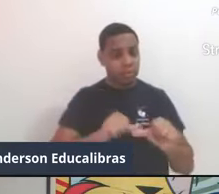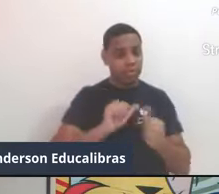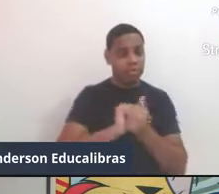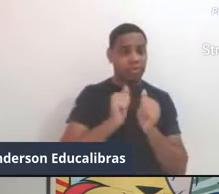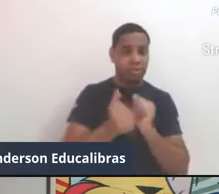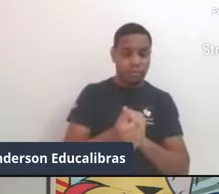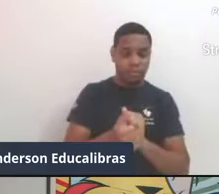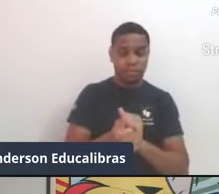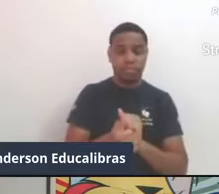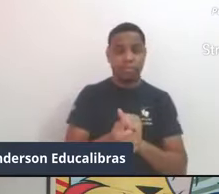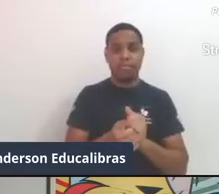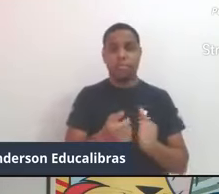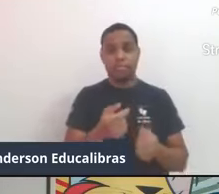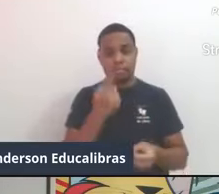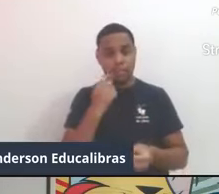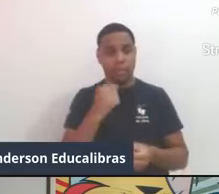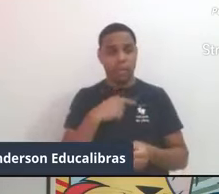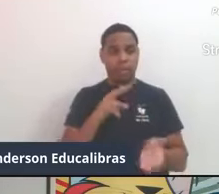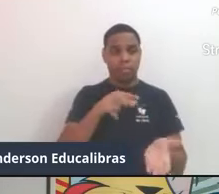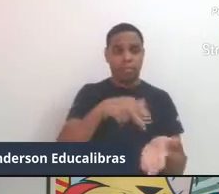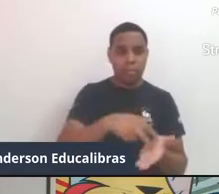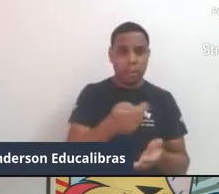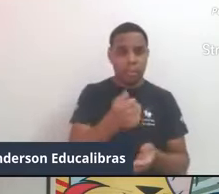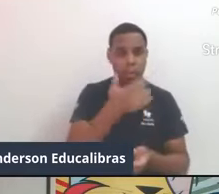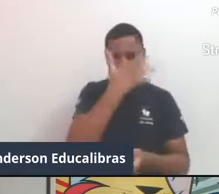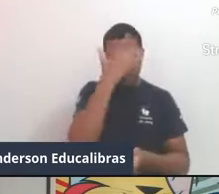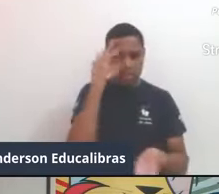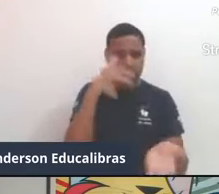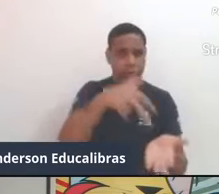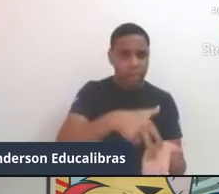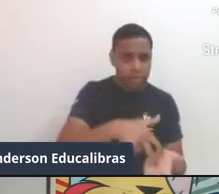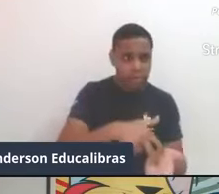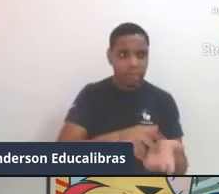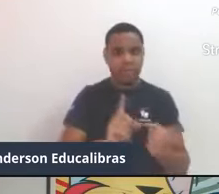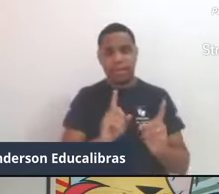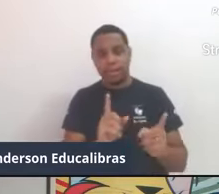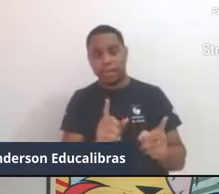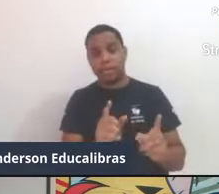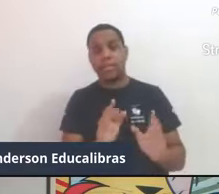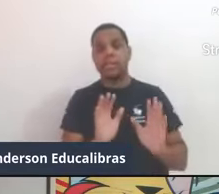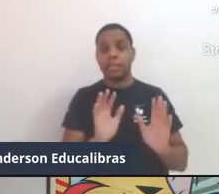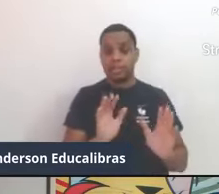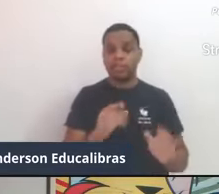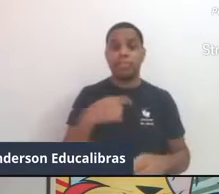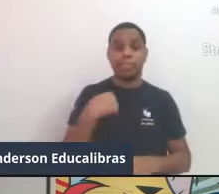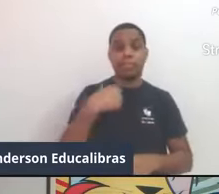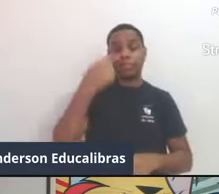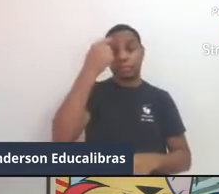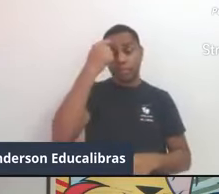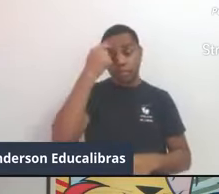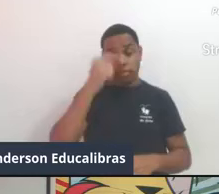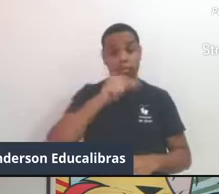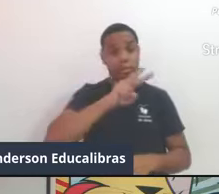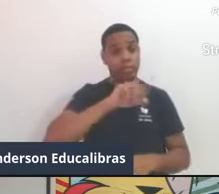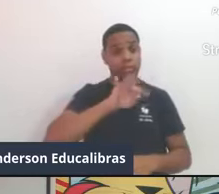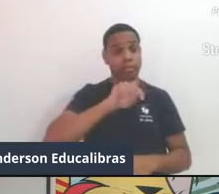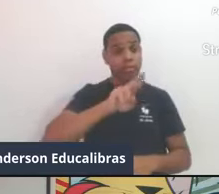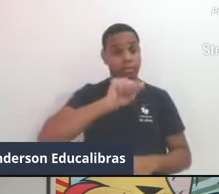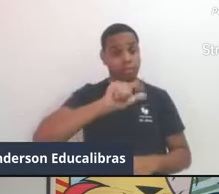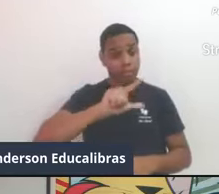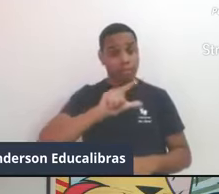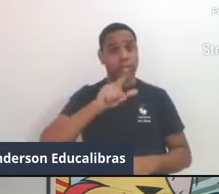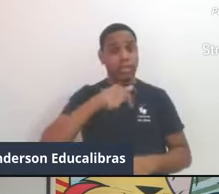um semipresencial, aí, sei lá. Claro. Mas nós estamos pensando no festival e queremos que seja